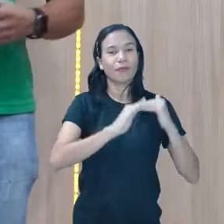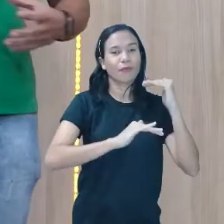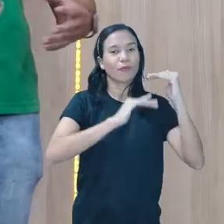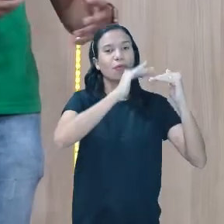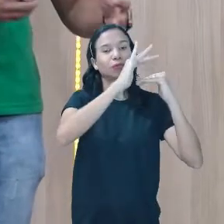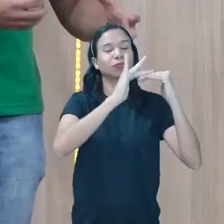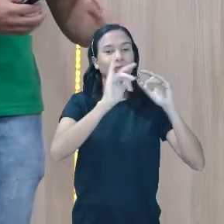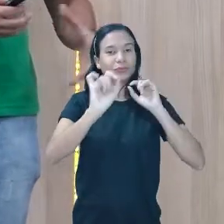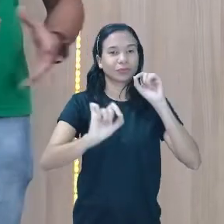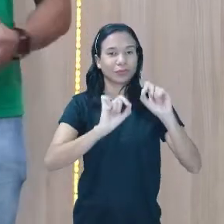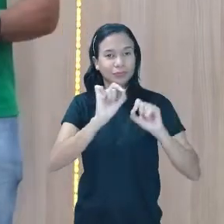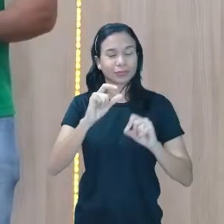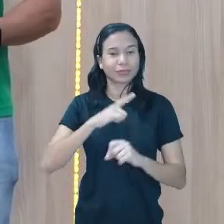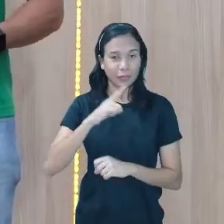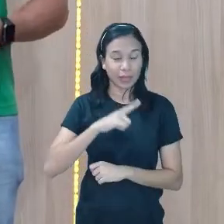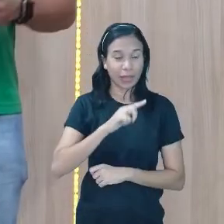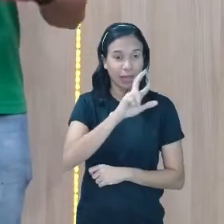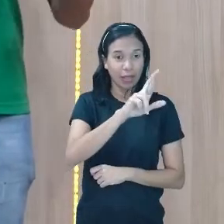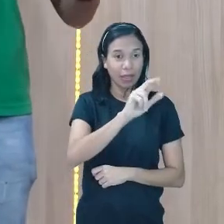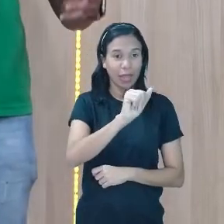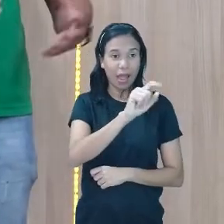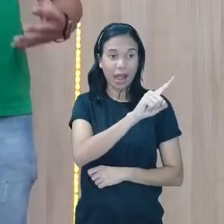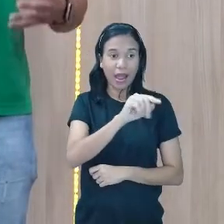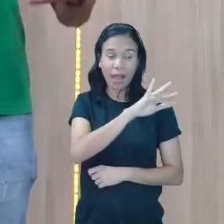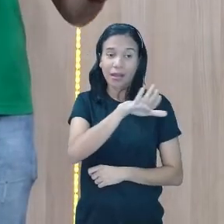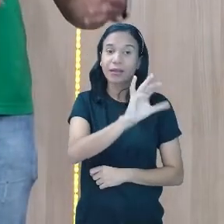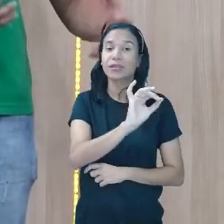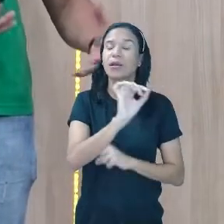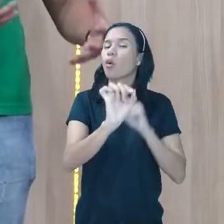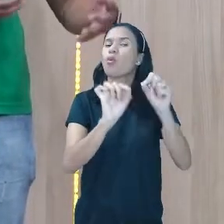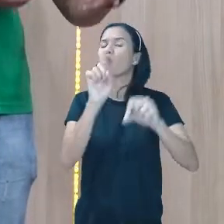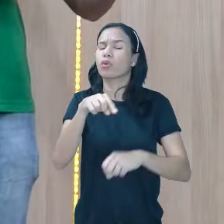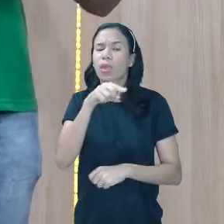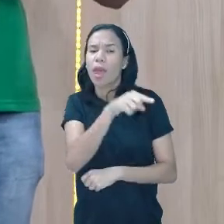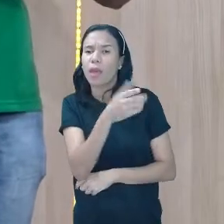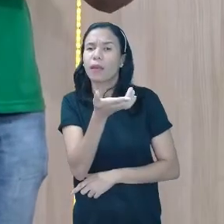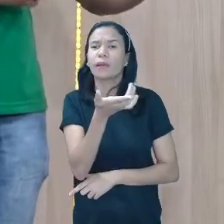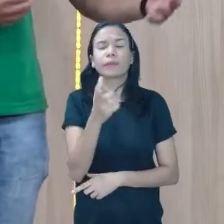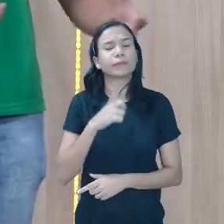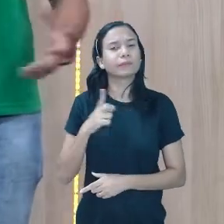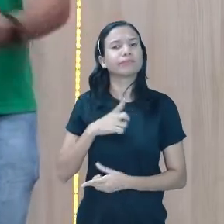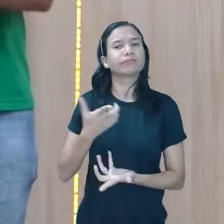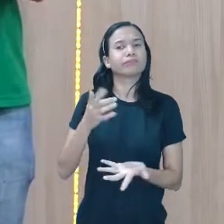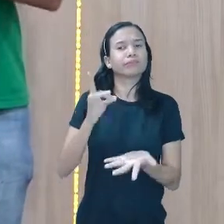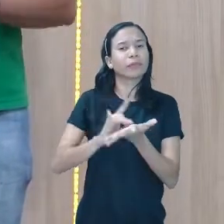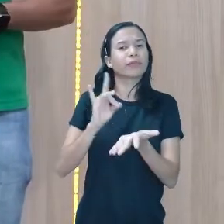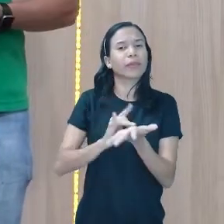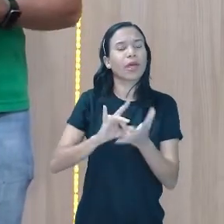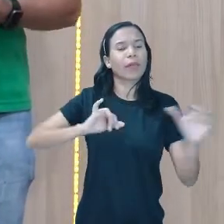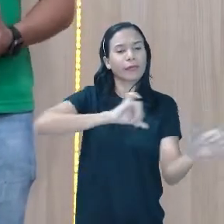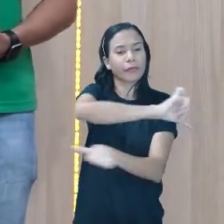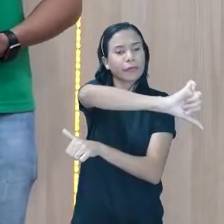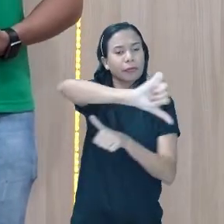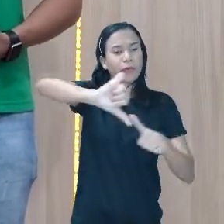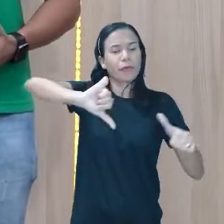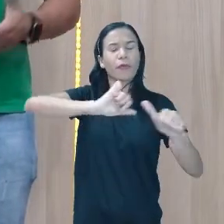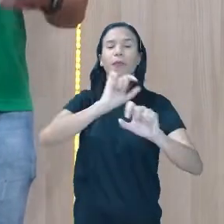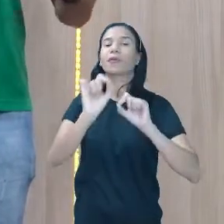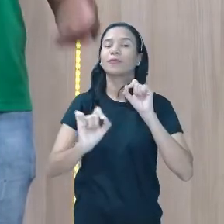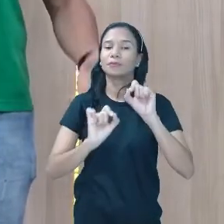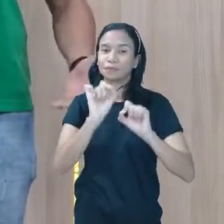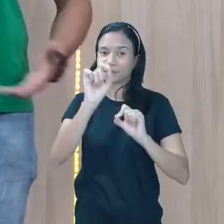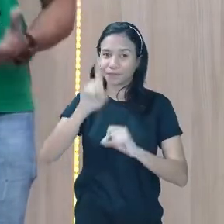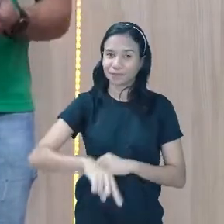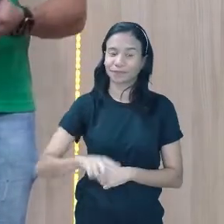em relação a essa questão aí de razão, no que é que essa razão aí ela vai se transformar, tá